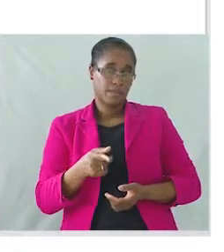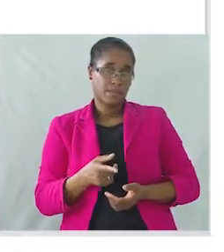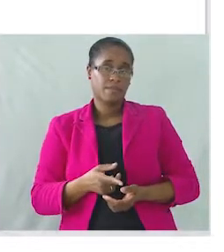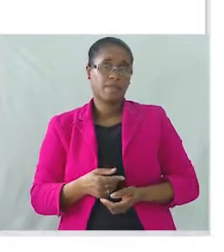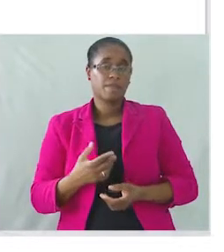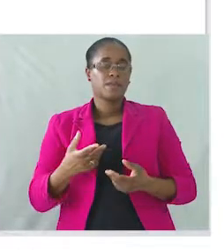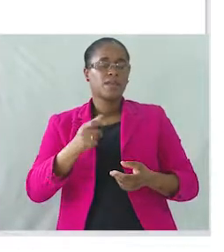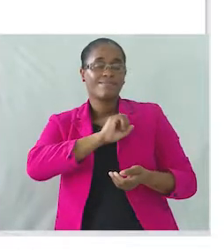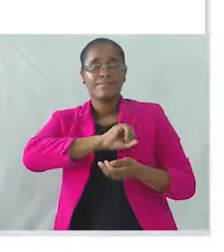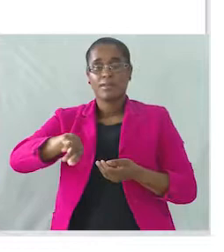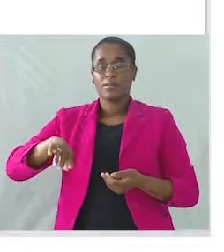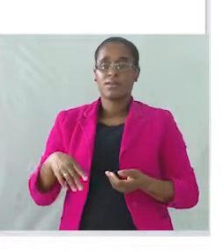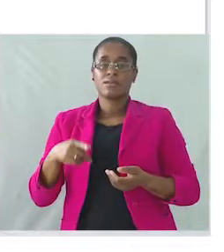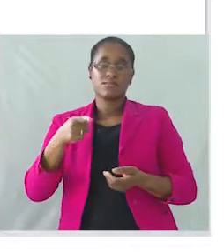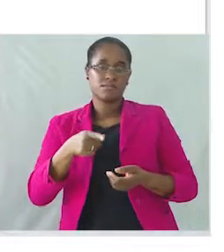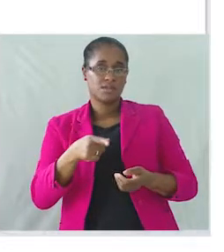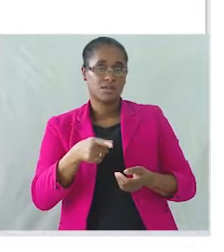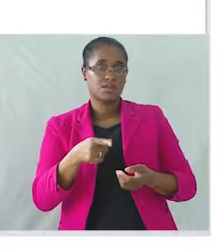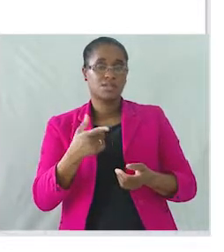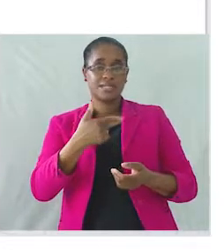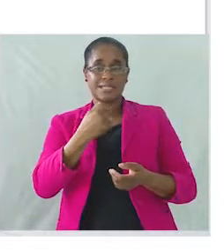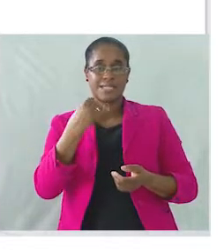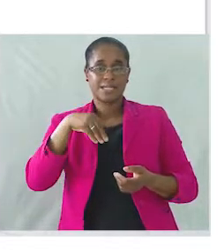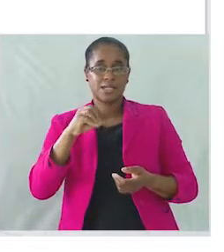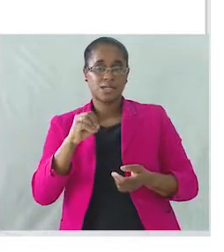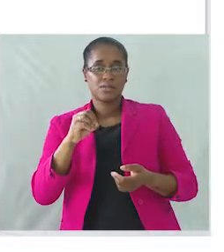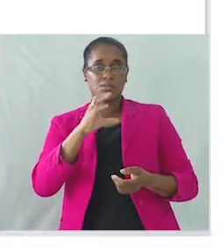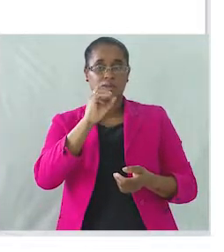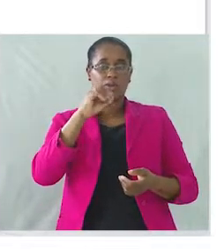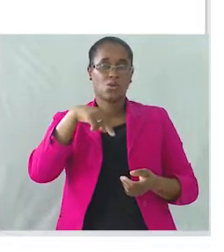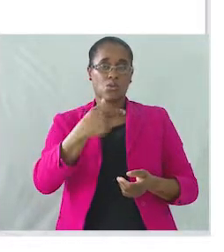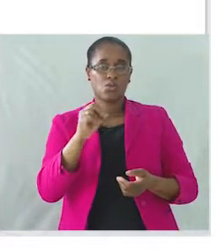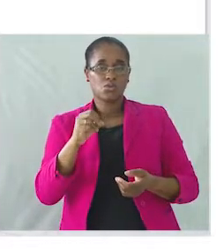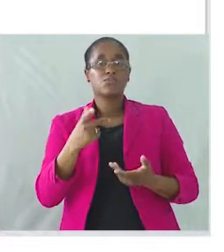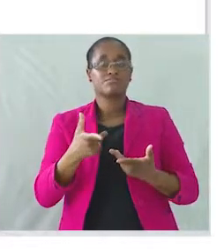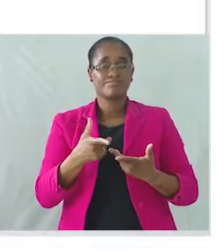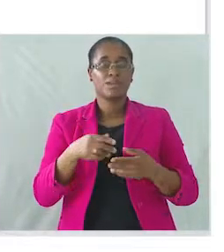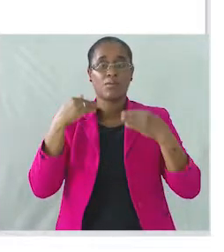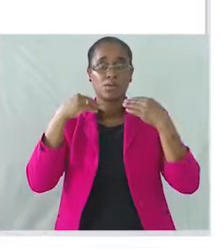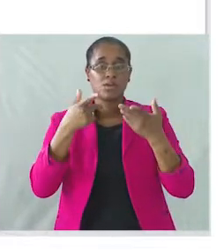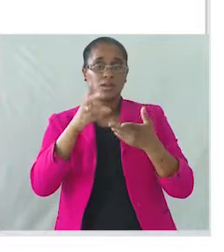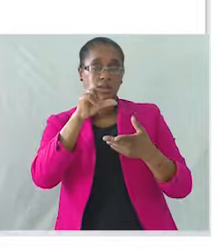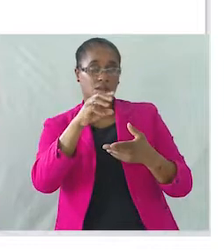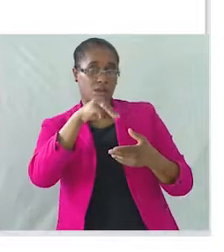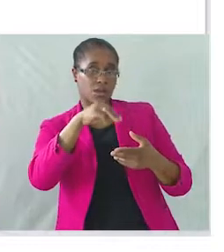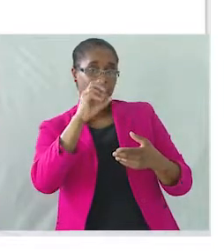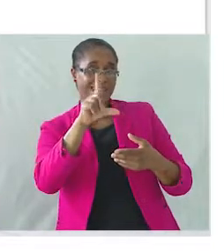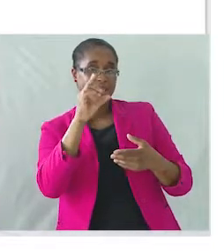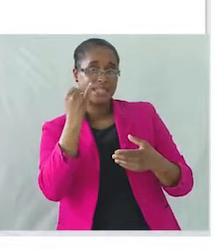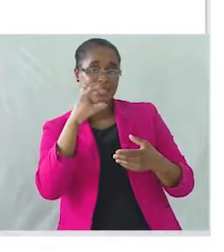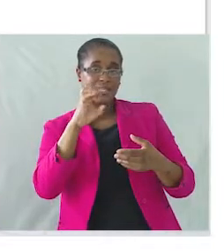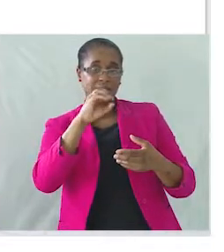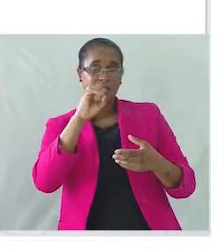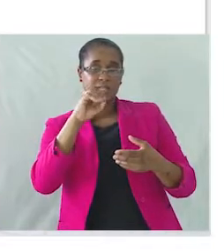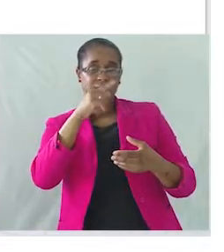geralmente, tira-se desse tipo de conto lições de moral. E essas lições estão